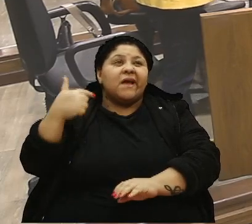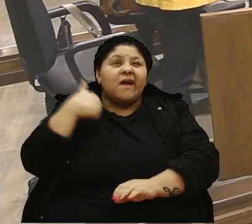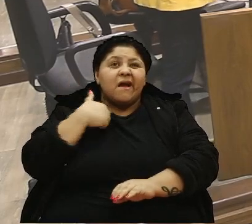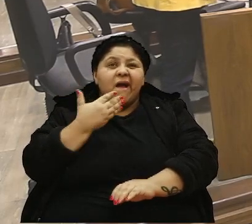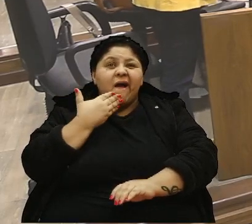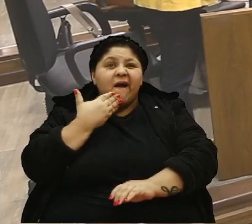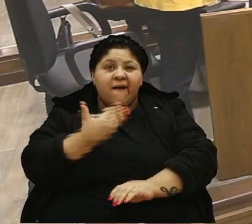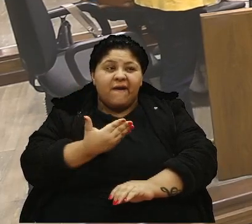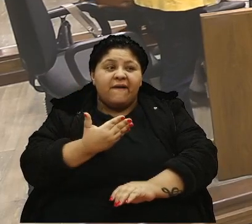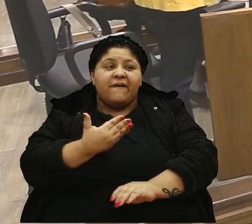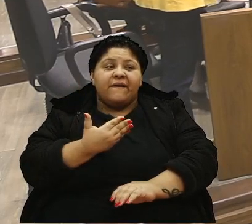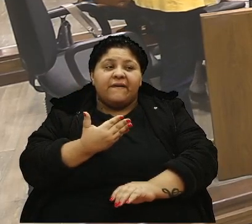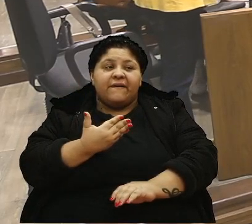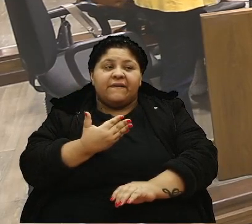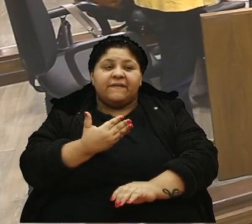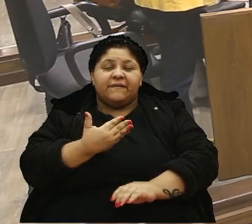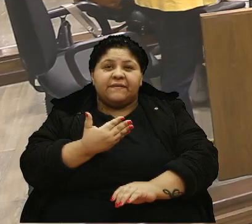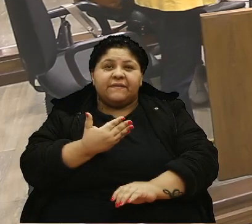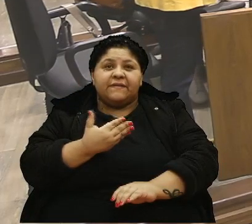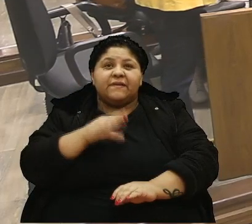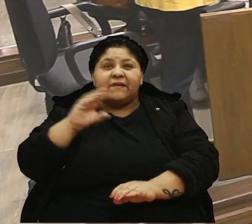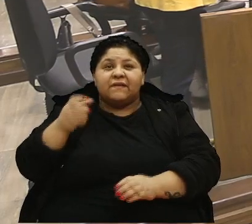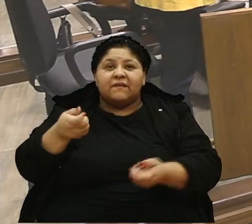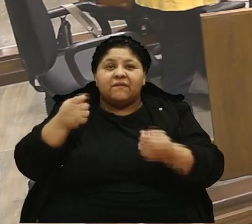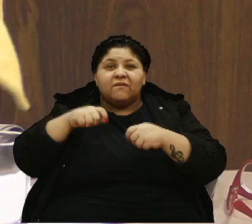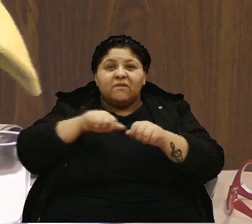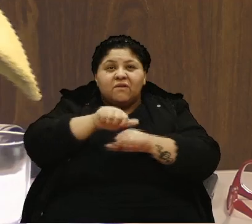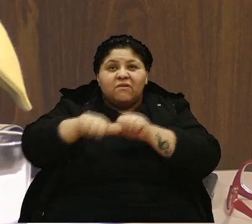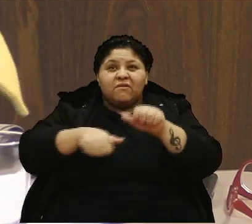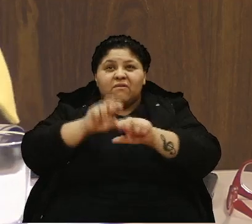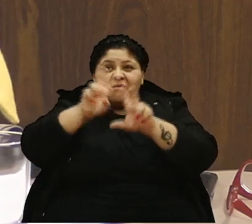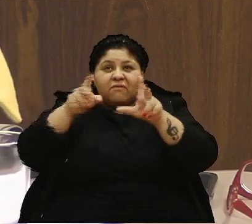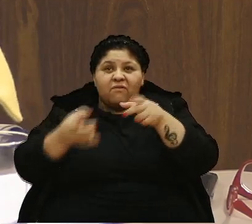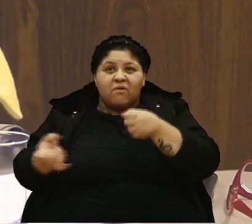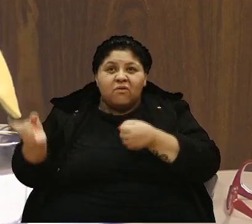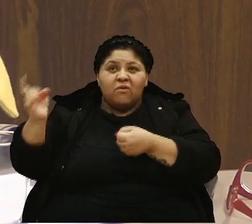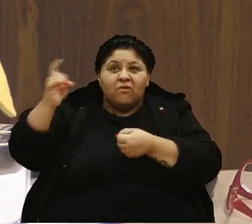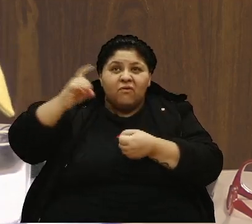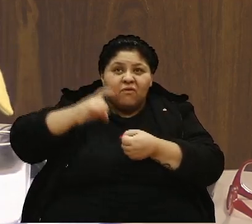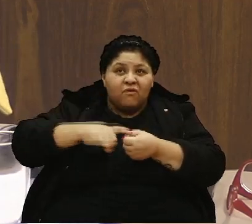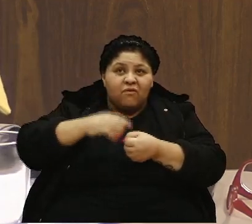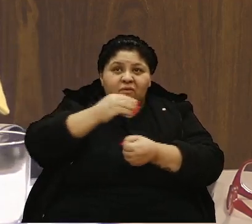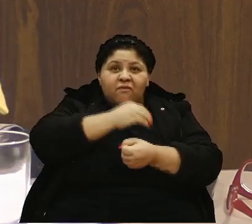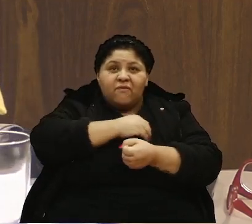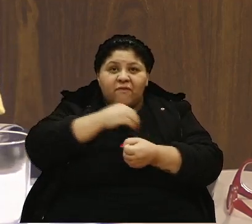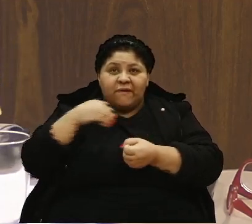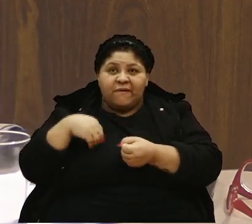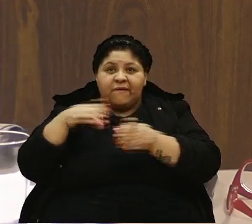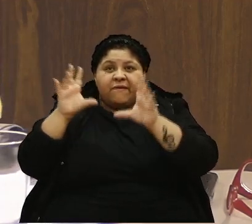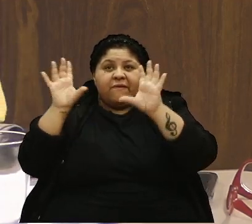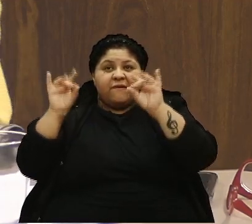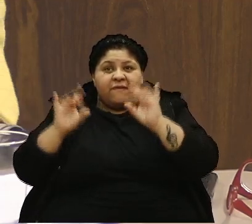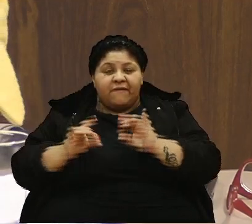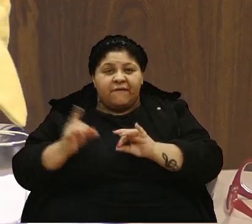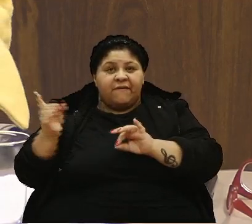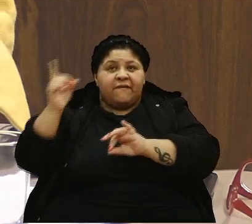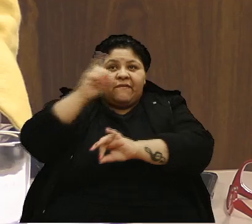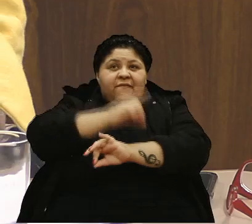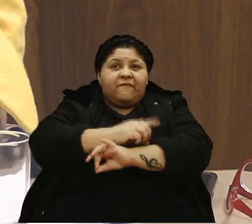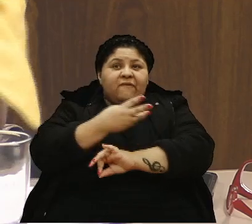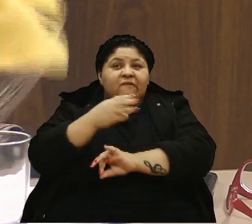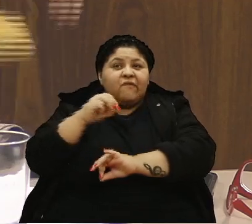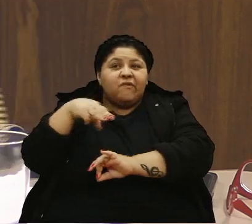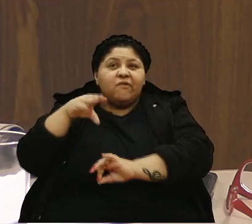pedir para possibilidade de mudar de assunto para retomar a questão dos médicos especialistas. No dia